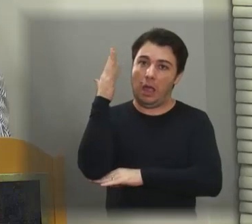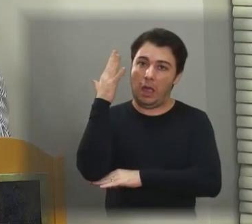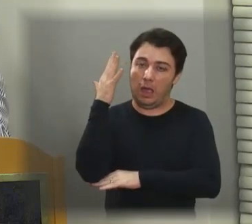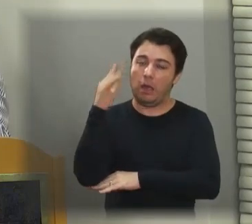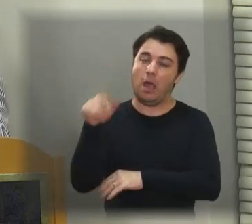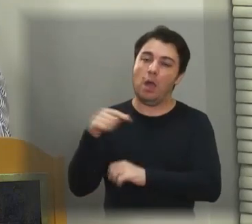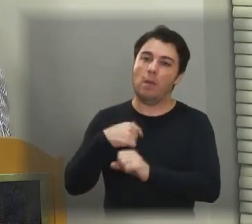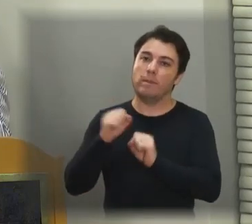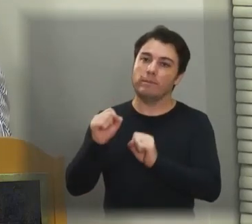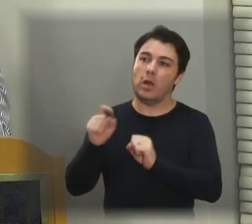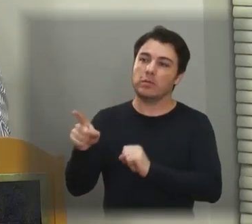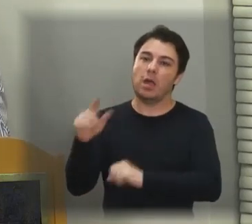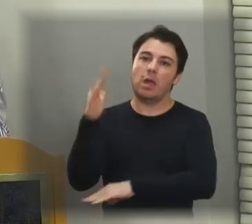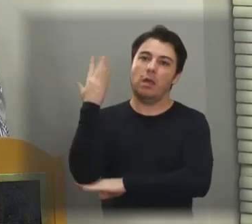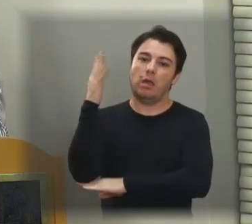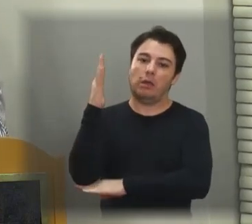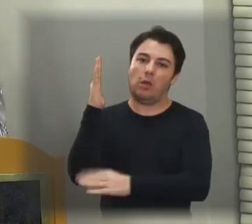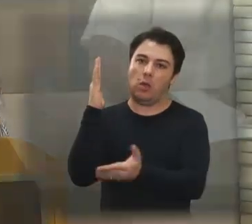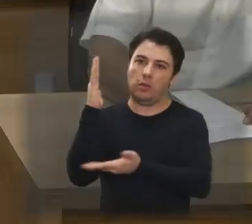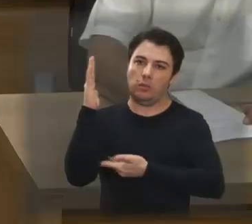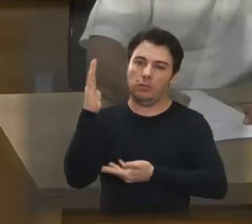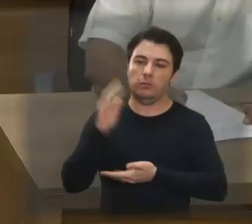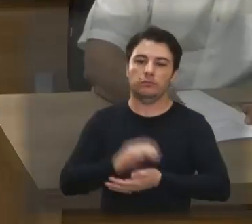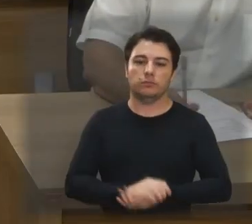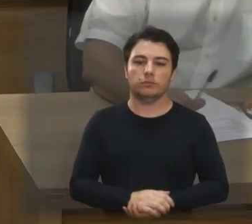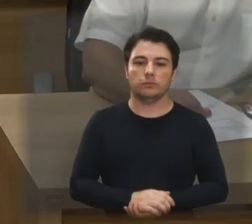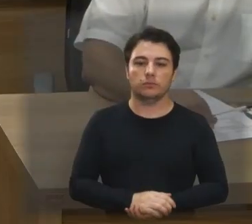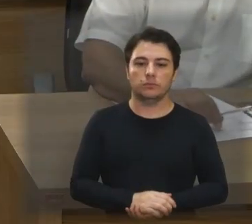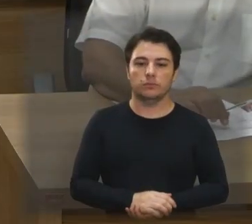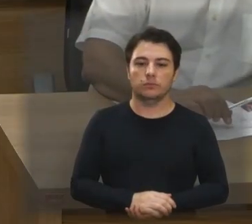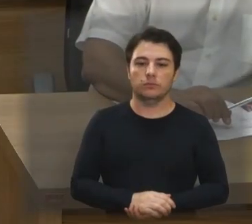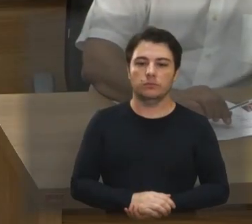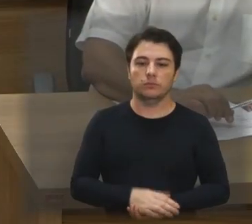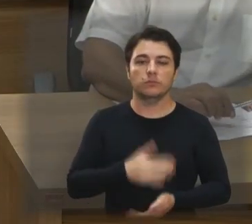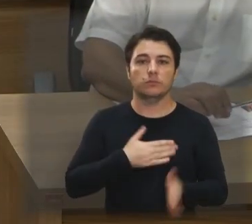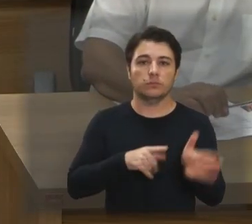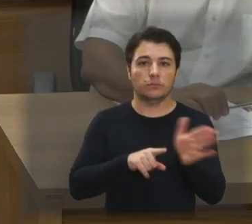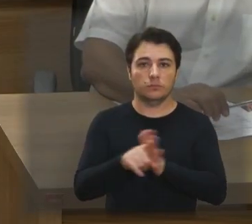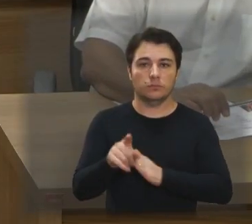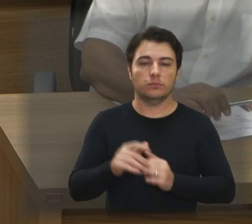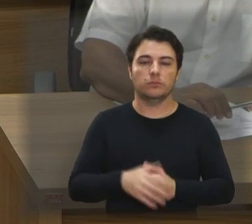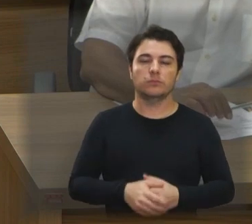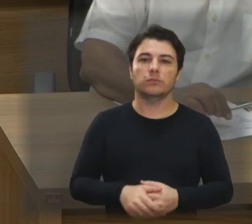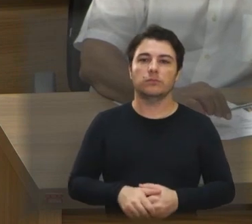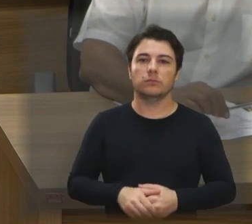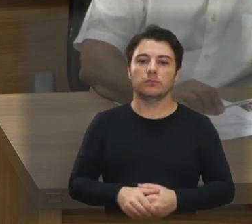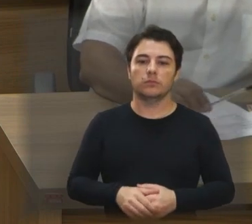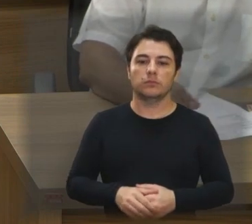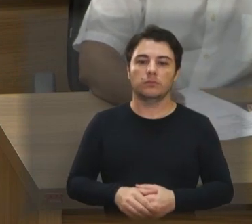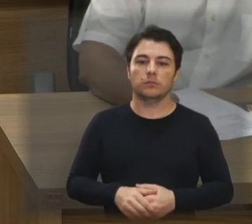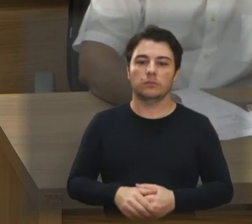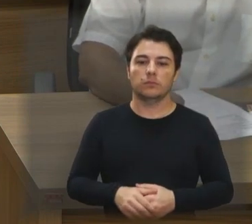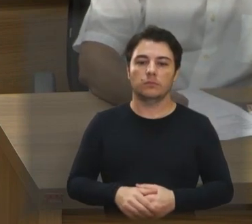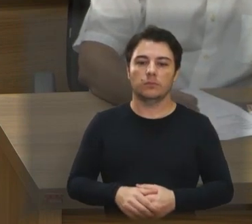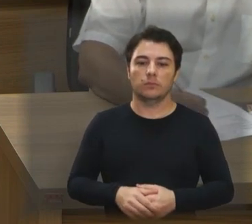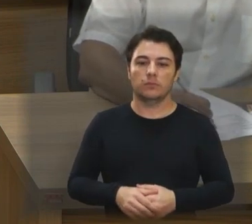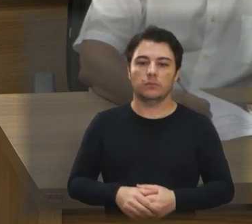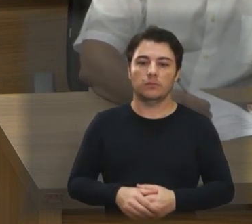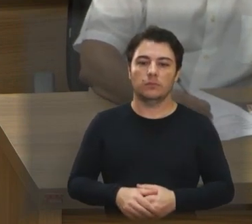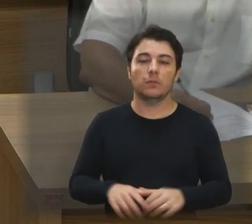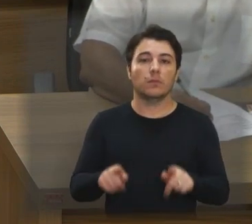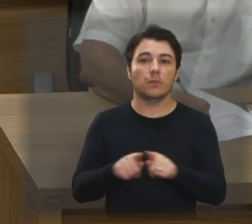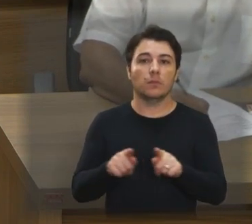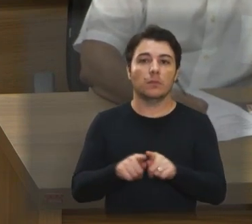matei essa árvore Tá bom pode ser é só uma pergunta a gente nem vem observando e eu acho que o pessoal até falou